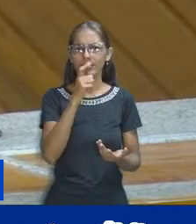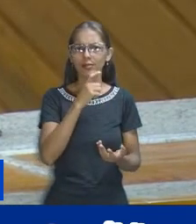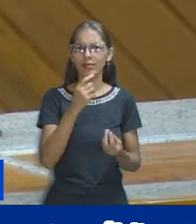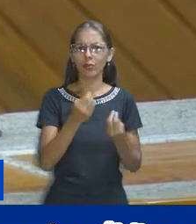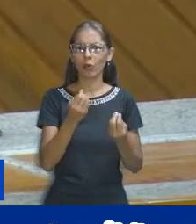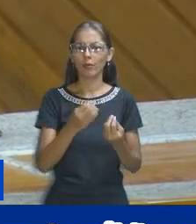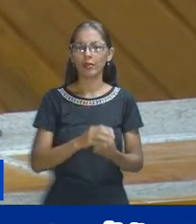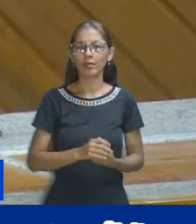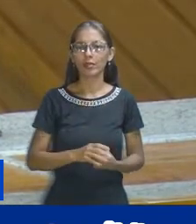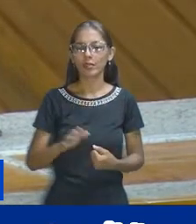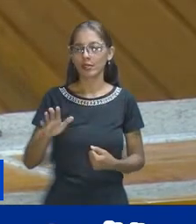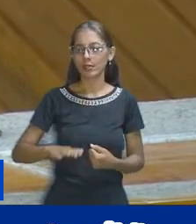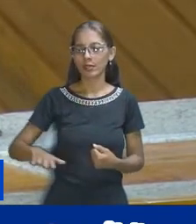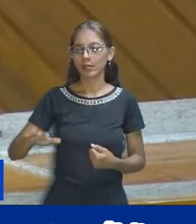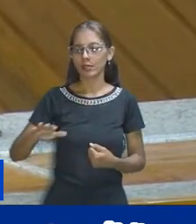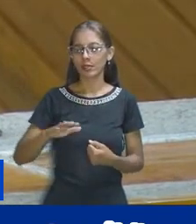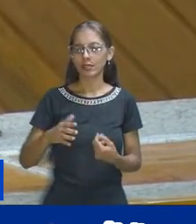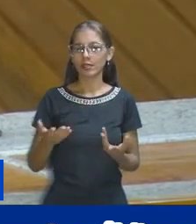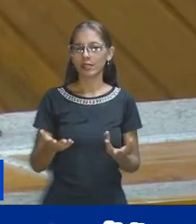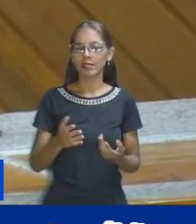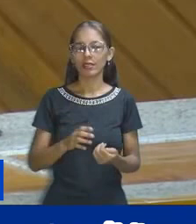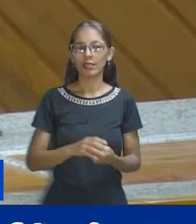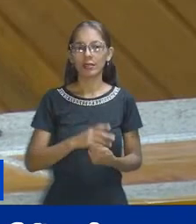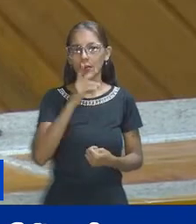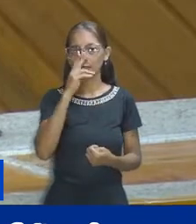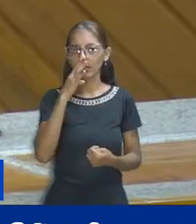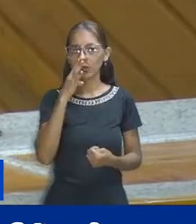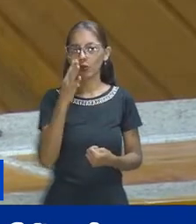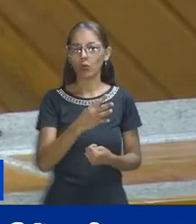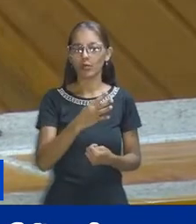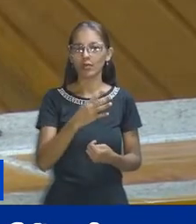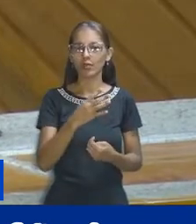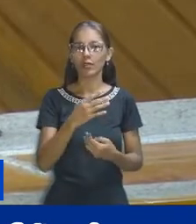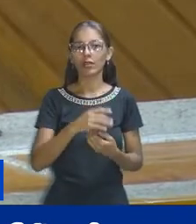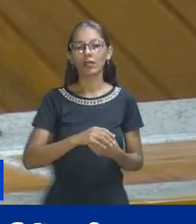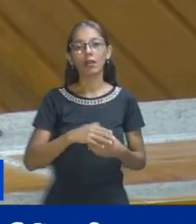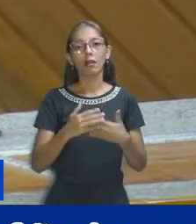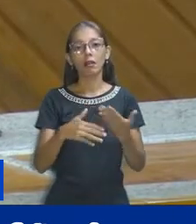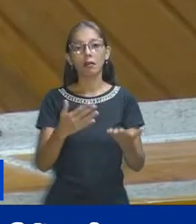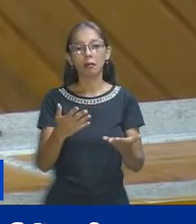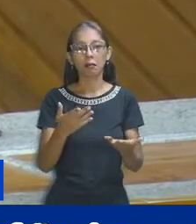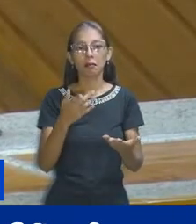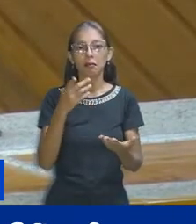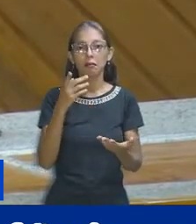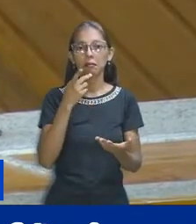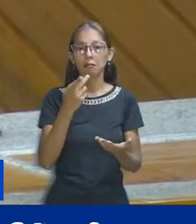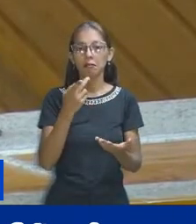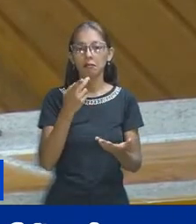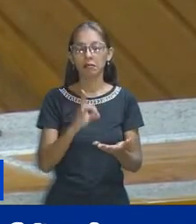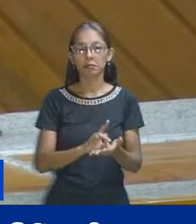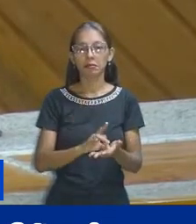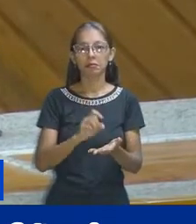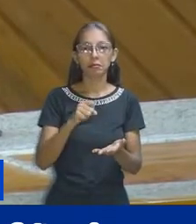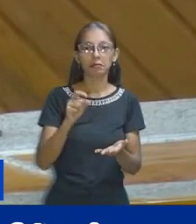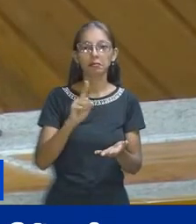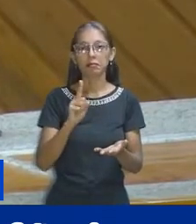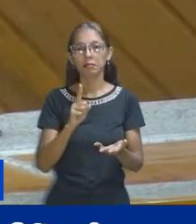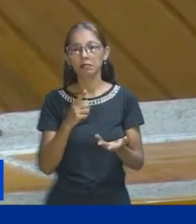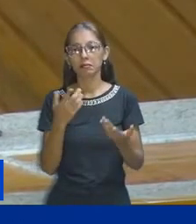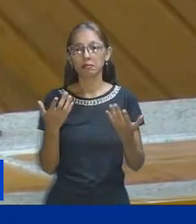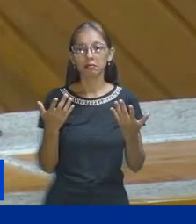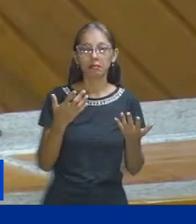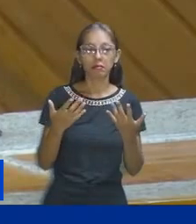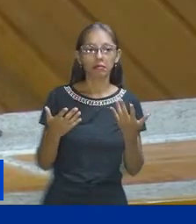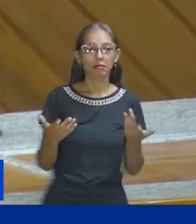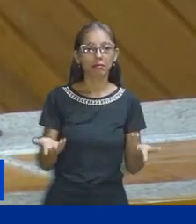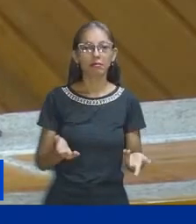posso acreditar que um agente público, no exercício do seu mistério, um delegado de polícia, ele teria feito algo, não é,